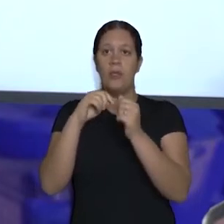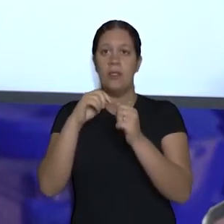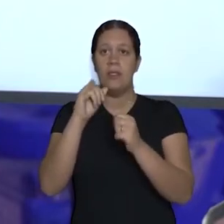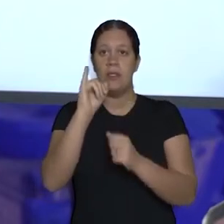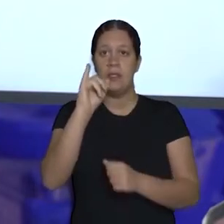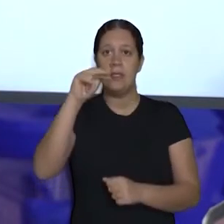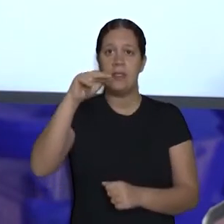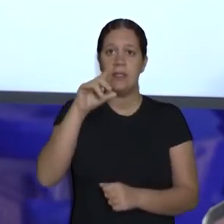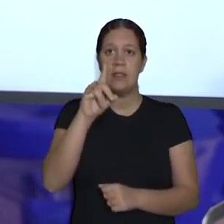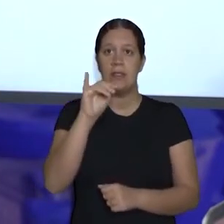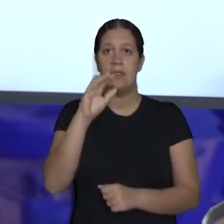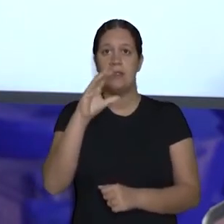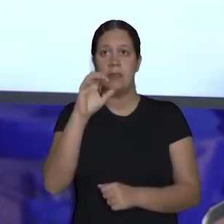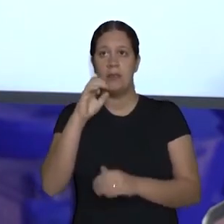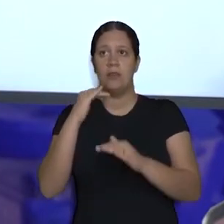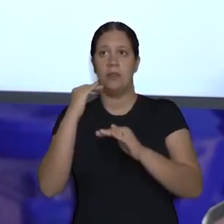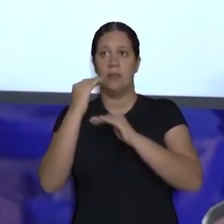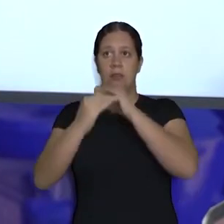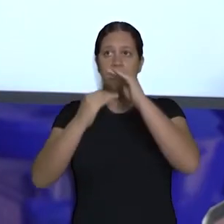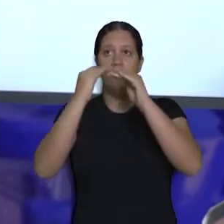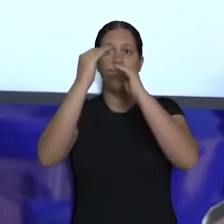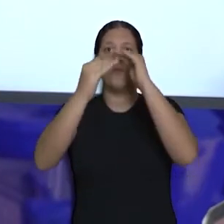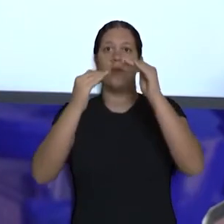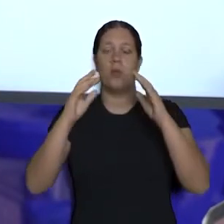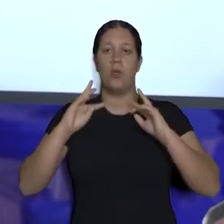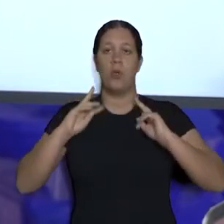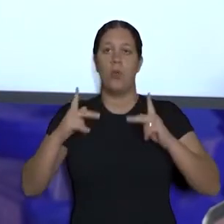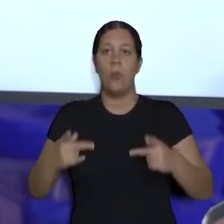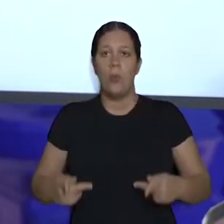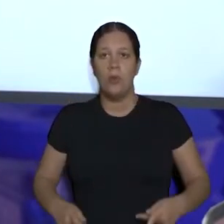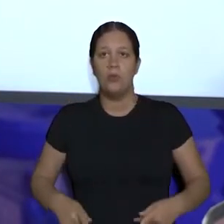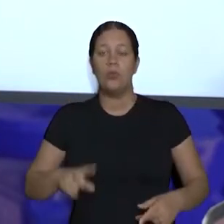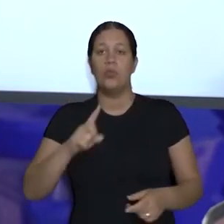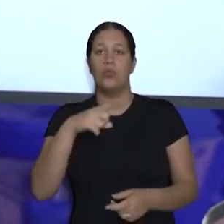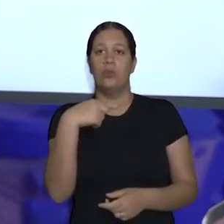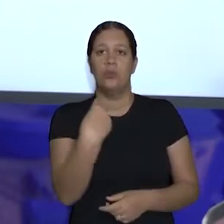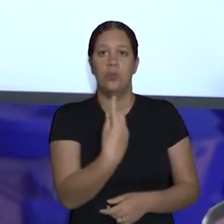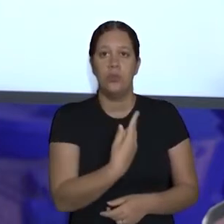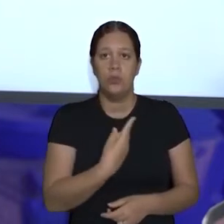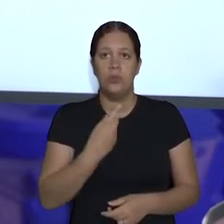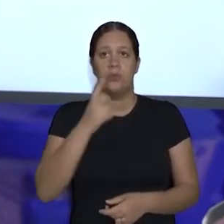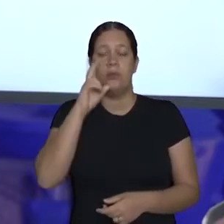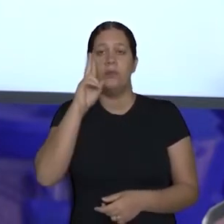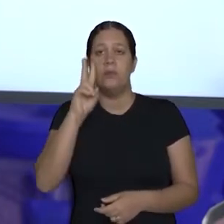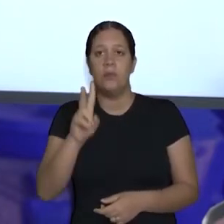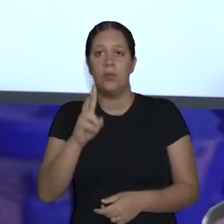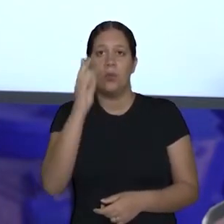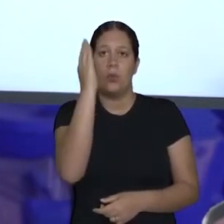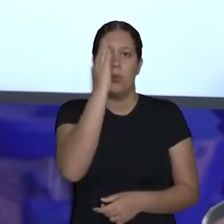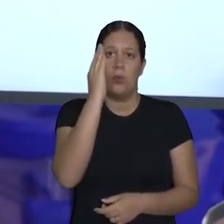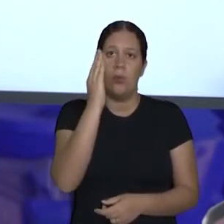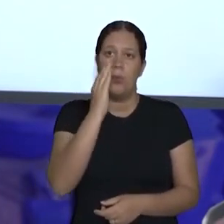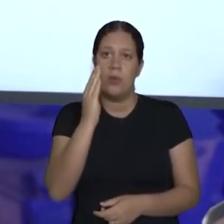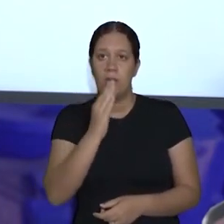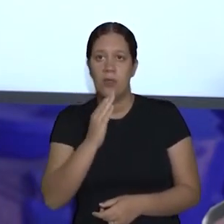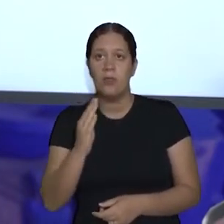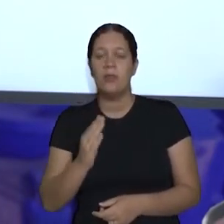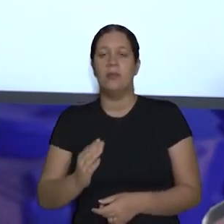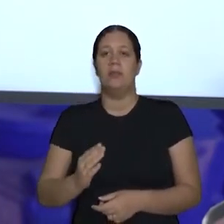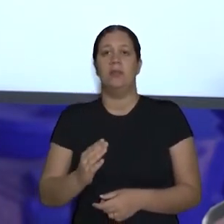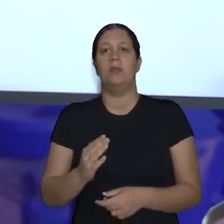pela ONU, né, a Organização das Nações Unidas. E nós vemos que o Brasil também segue isso, tanto nacionalmente